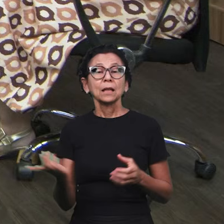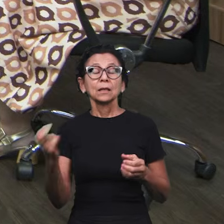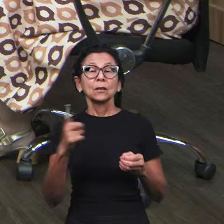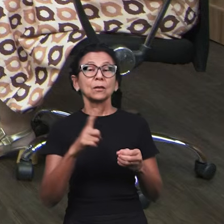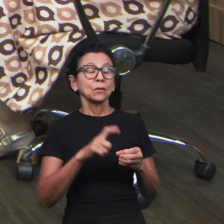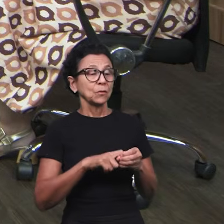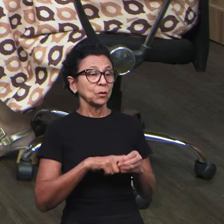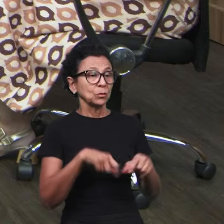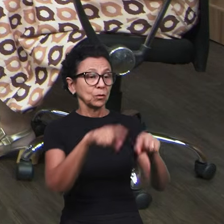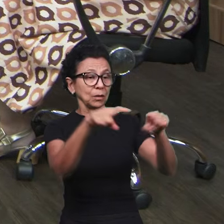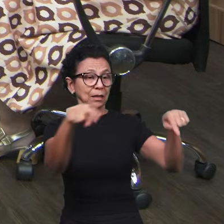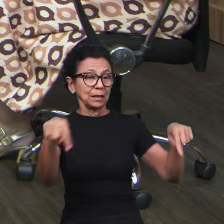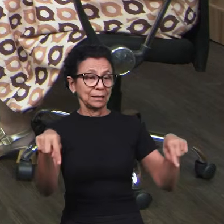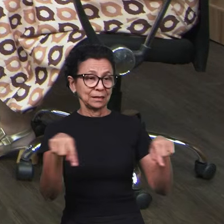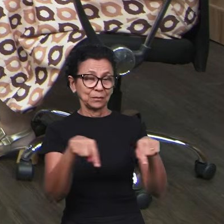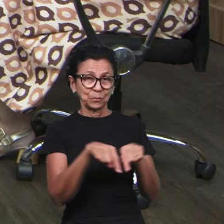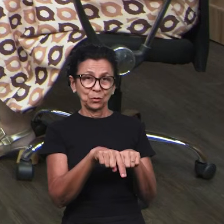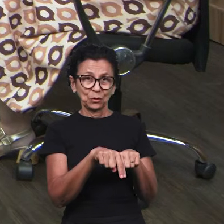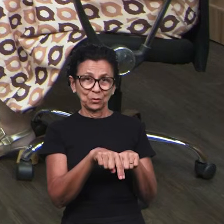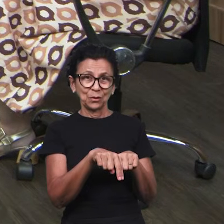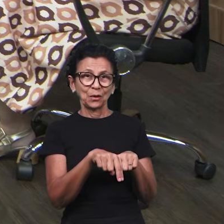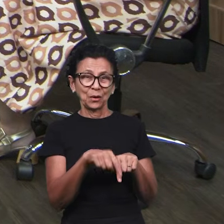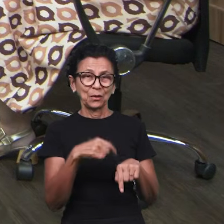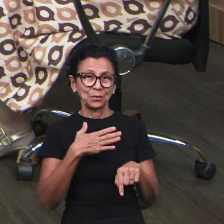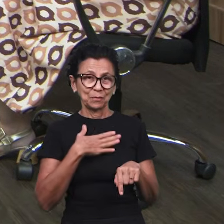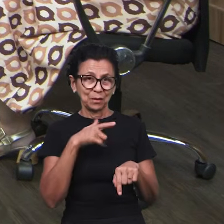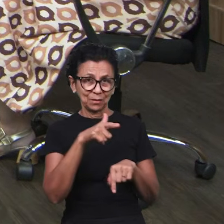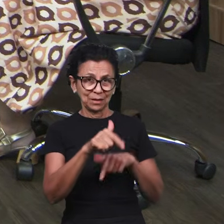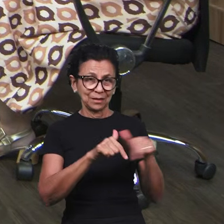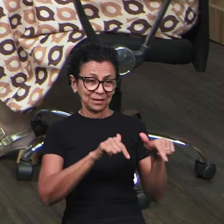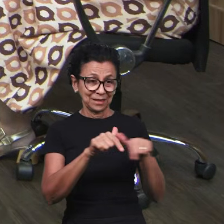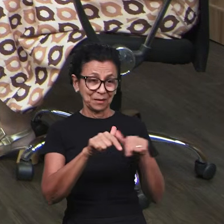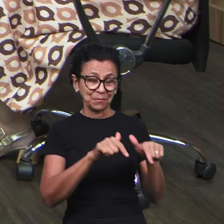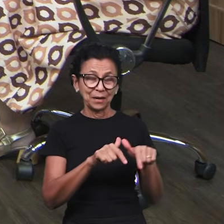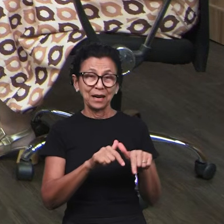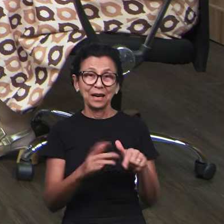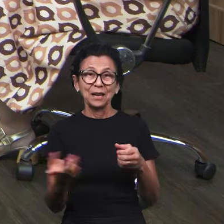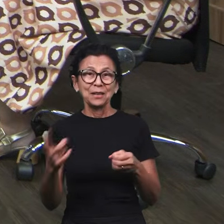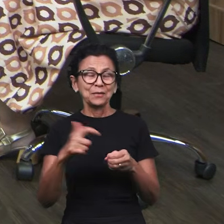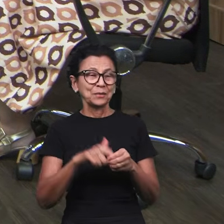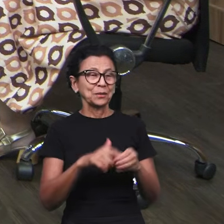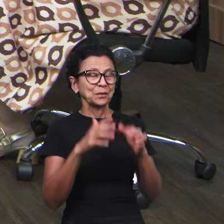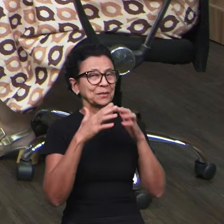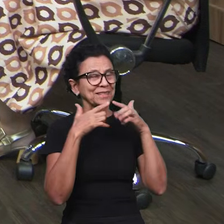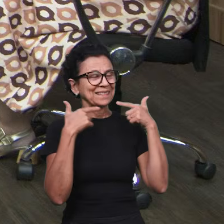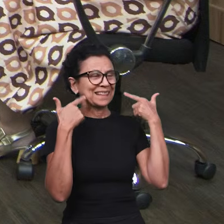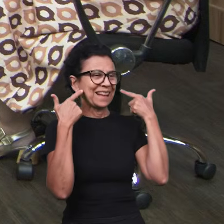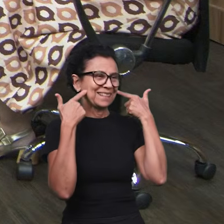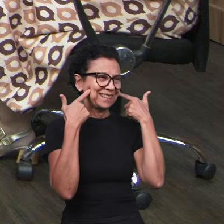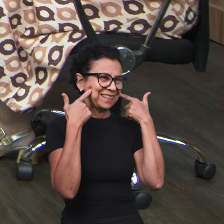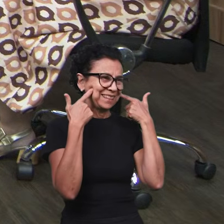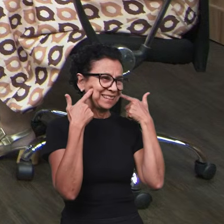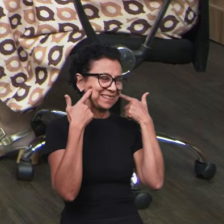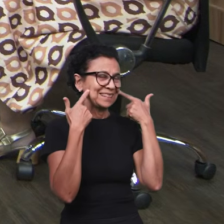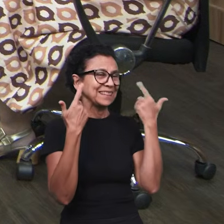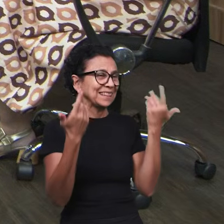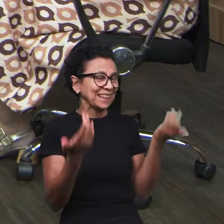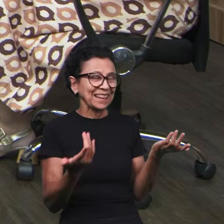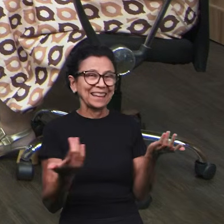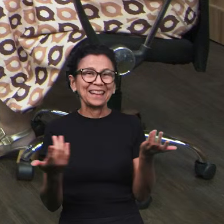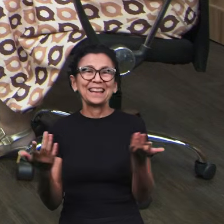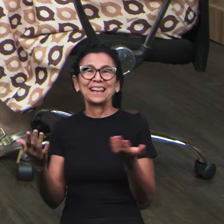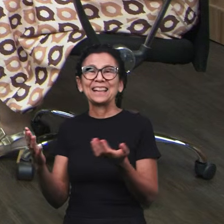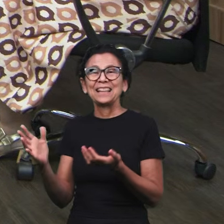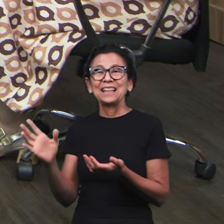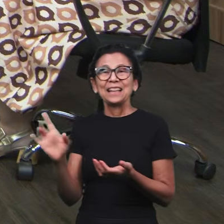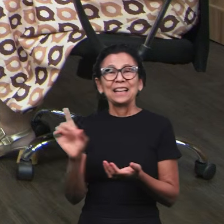consultório, já para agradecer. A gratidão. Ela voltou e voltou sorridente, alegre, entrou no meu